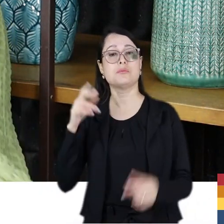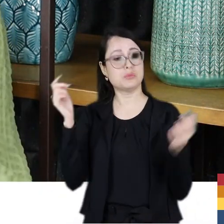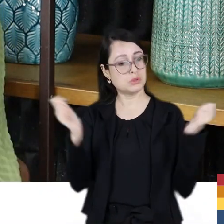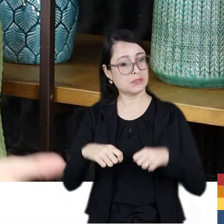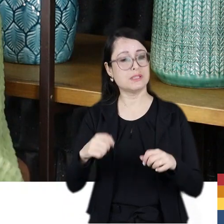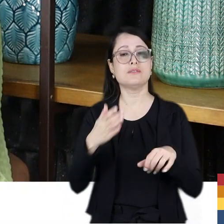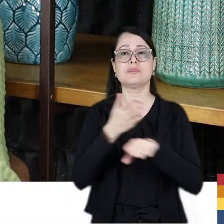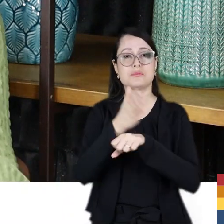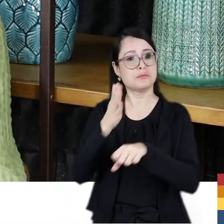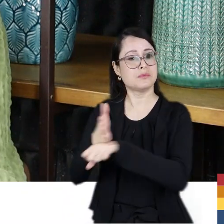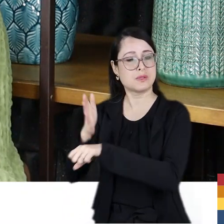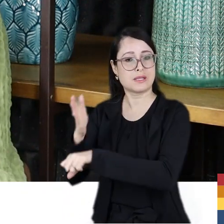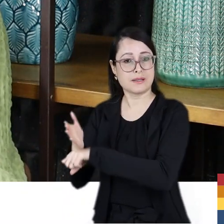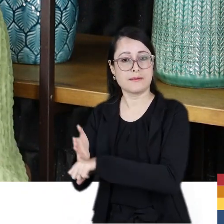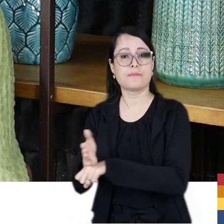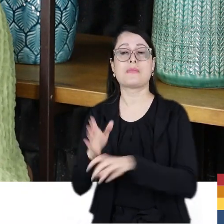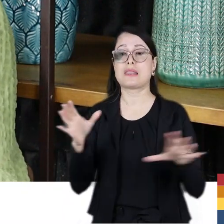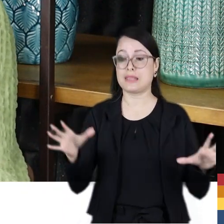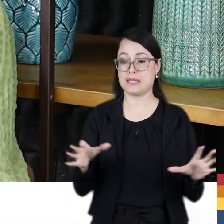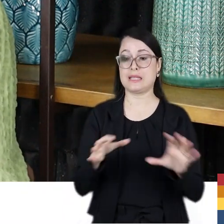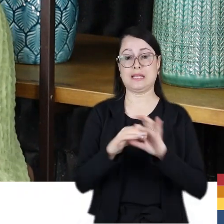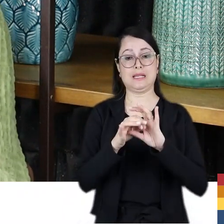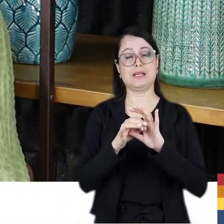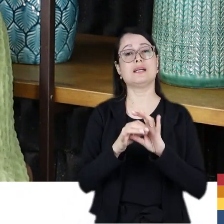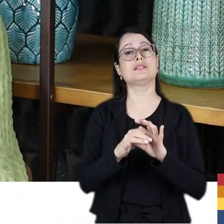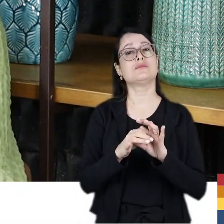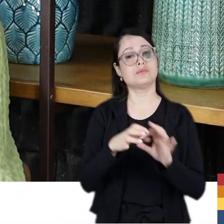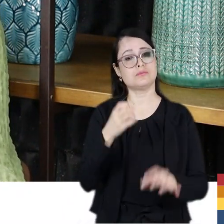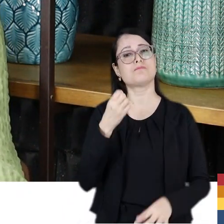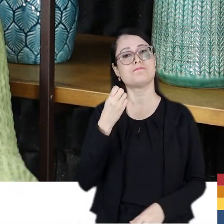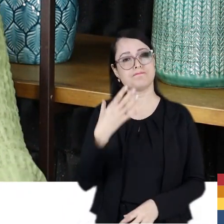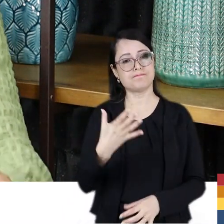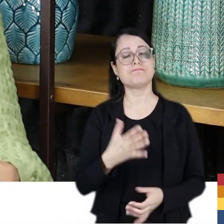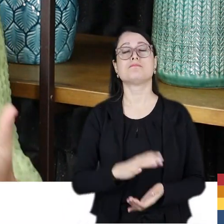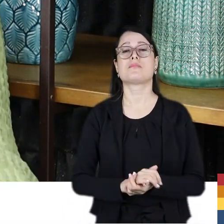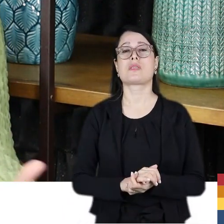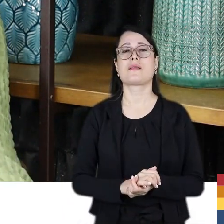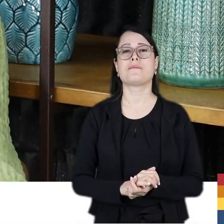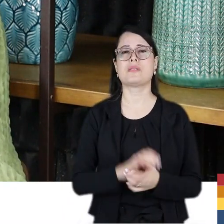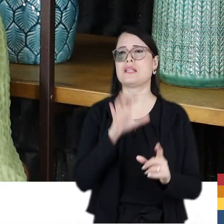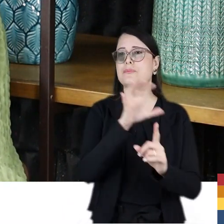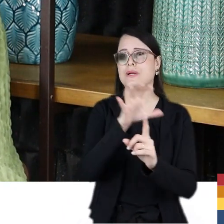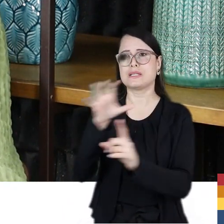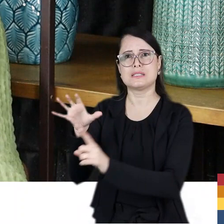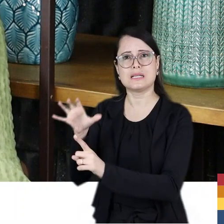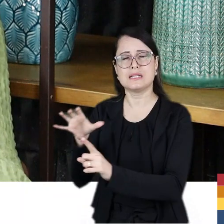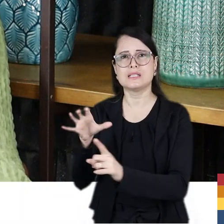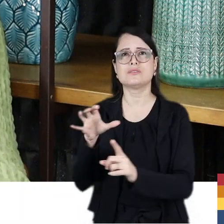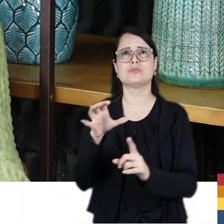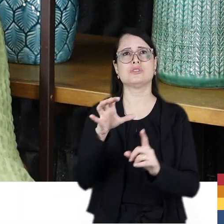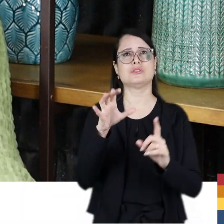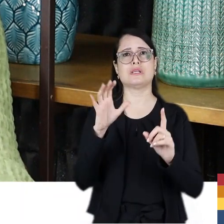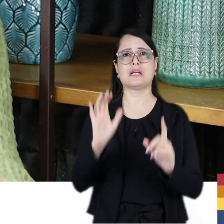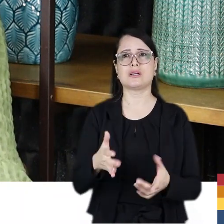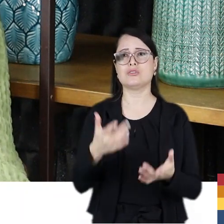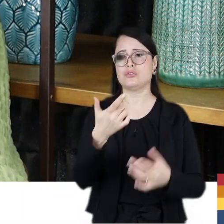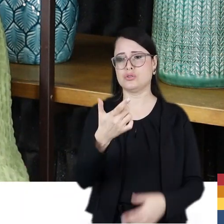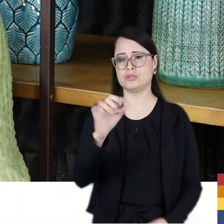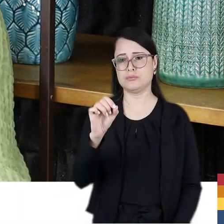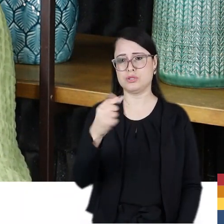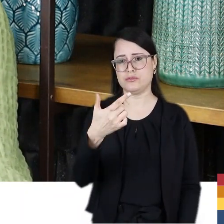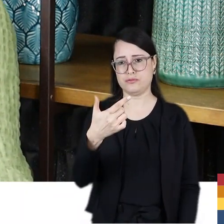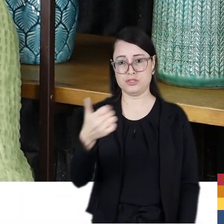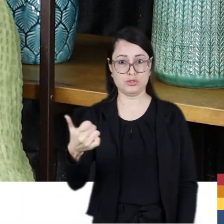ele ainda não tenha impactado tão significativamente nos resultados de 2021, mas ele já possibilita e amplia, né? Justamente que a gente